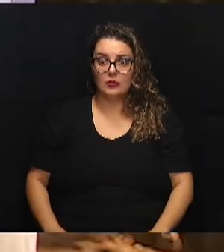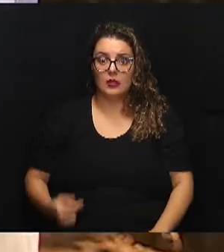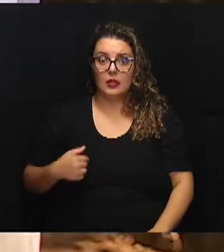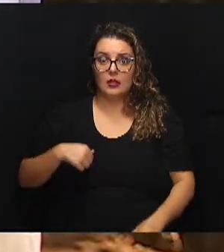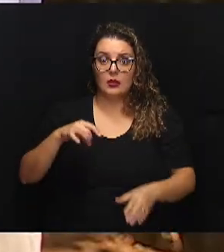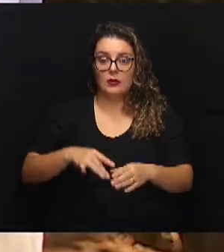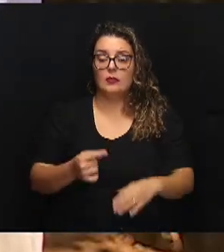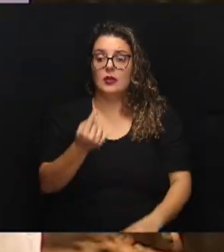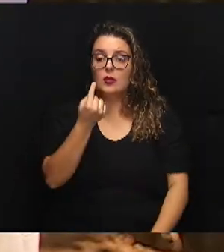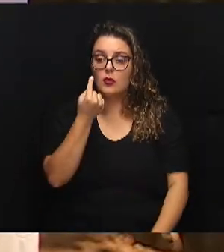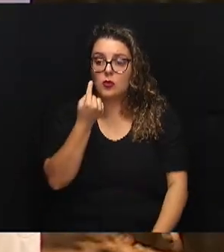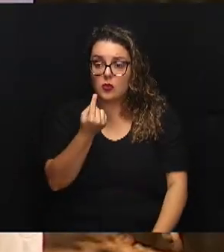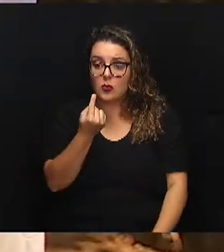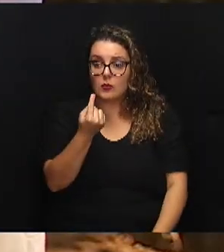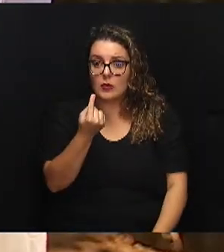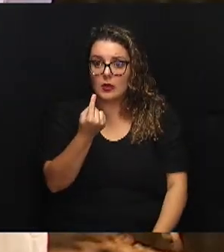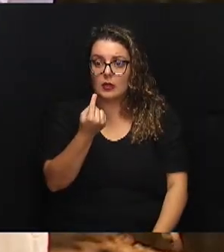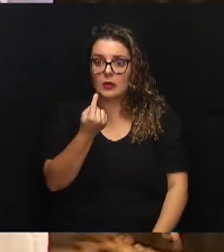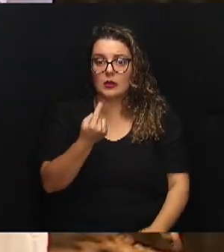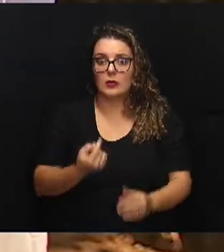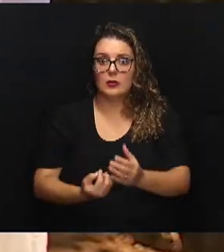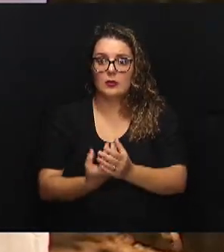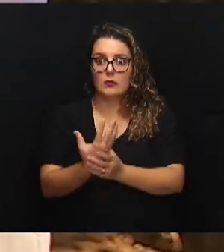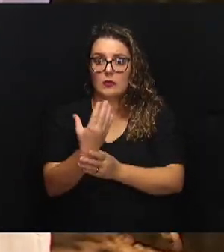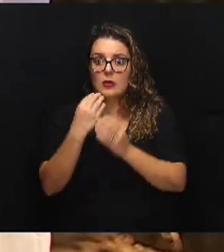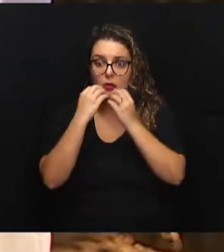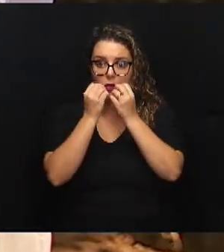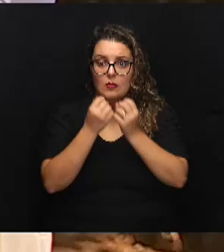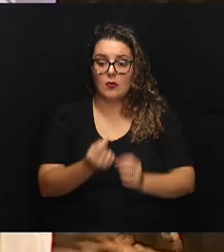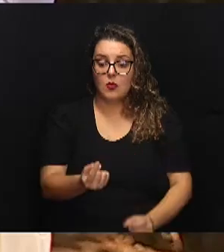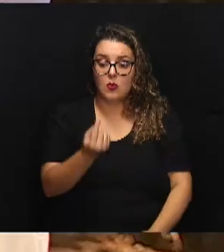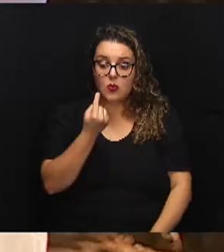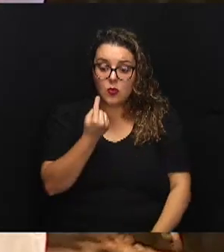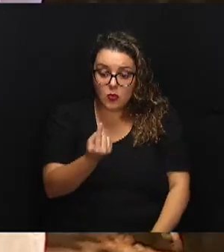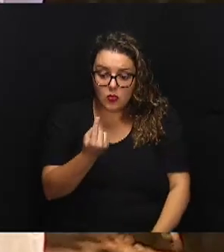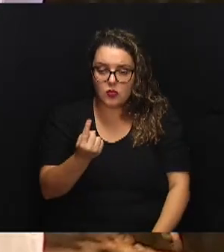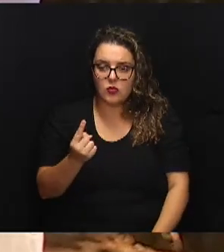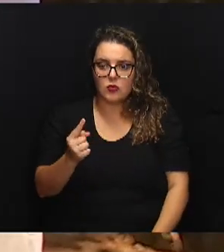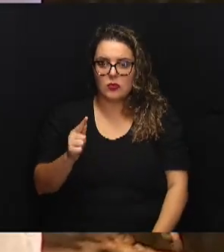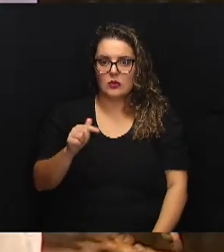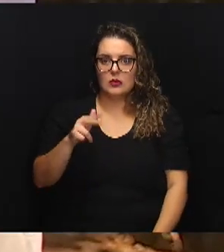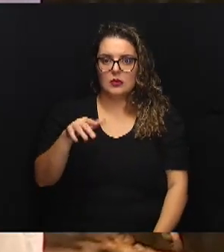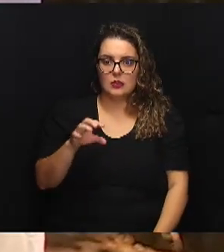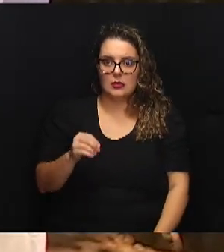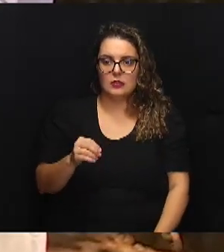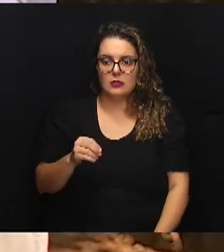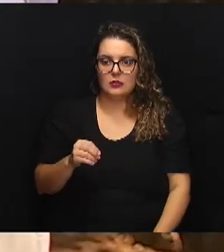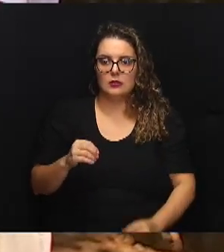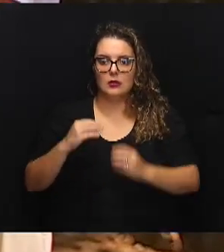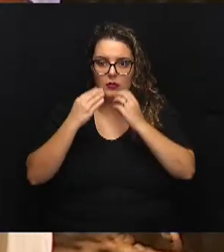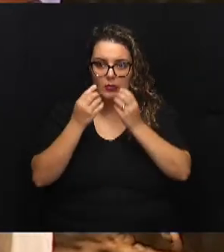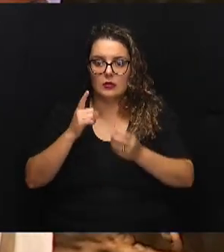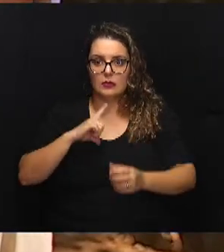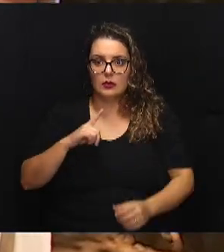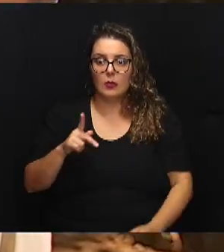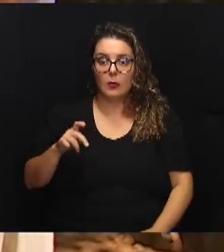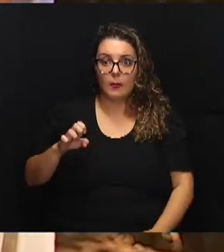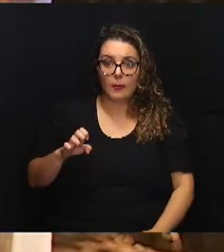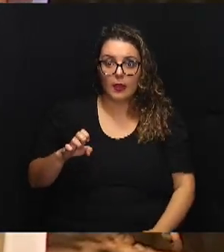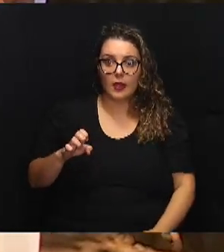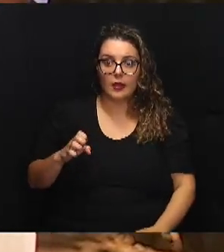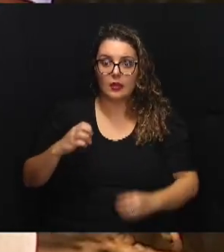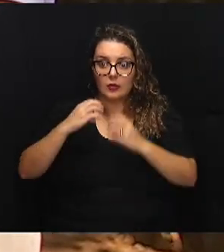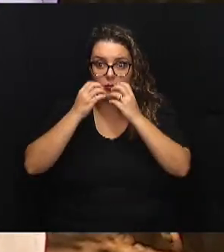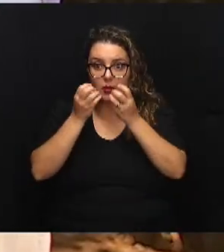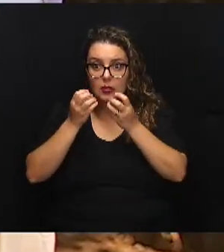só. Nasceu um pé de milho. Um grão de milho deu um pé de milho. E o